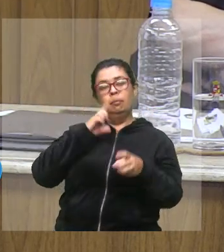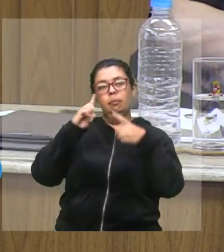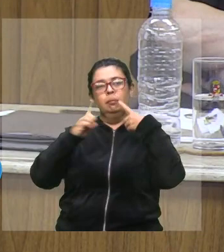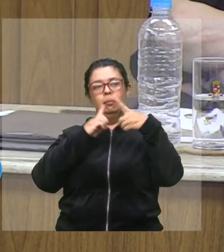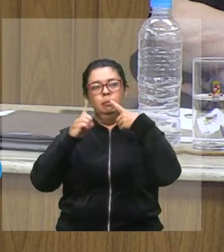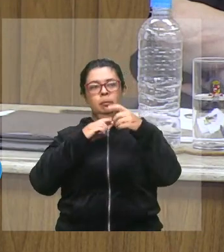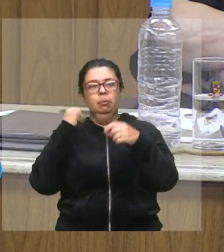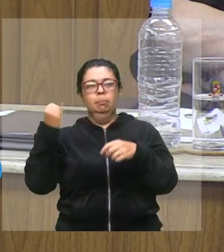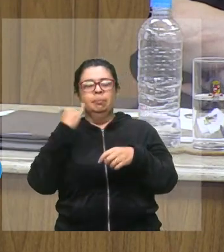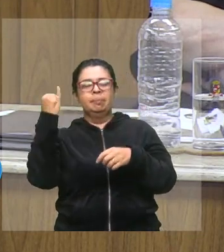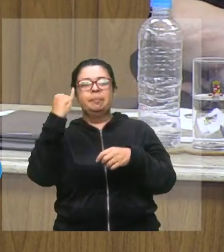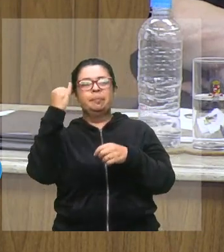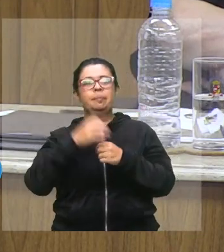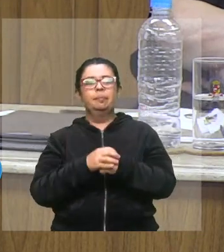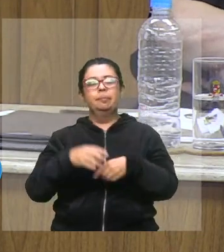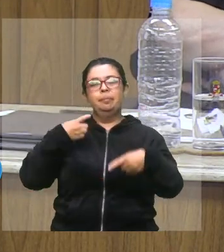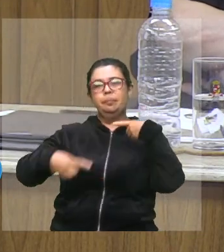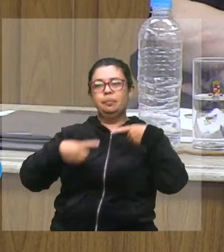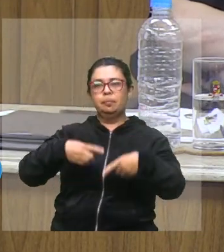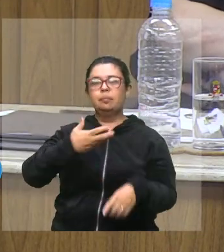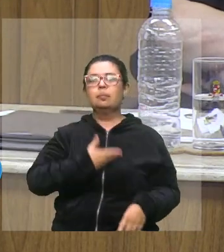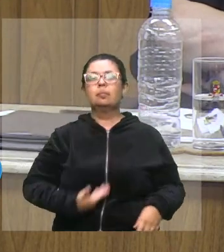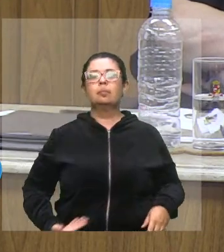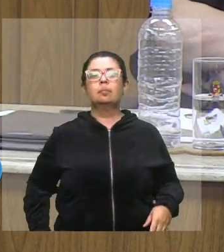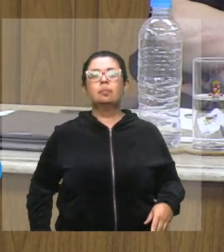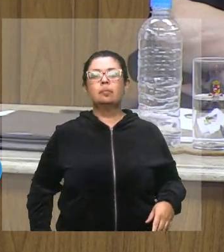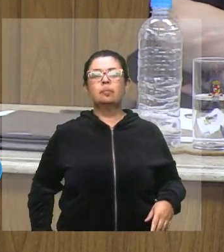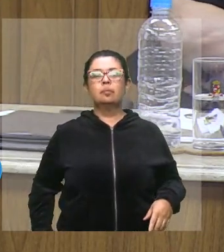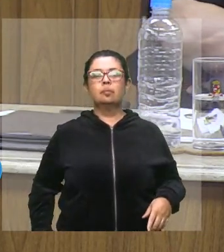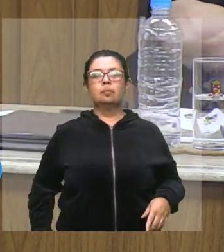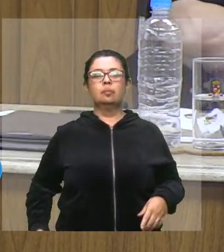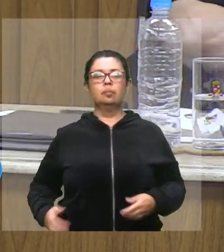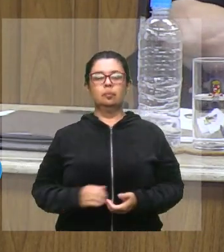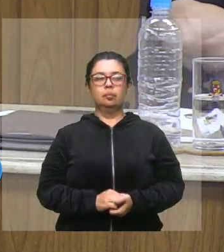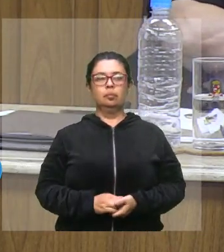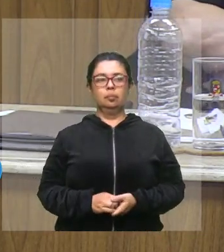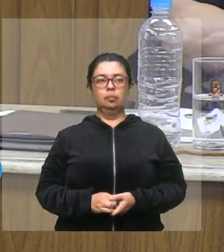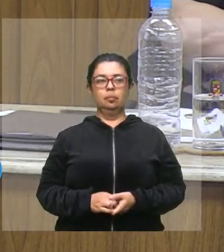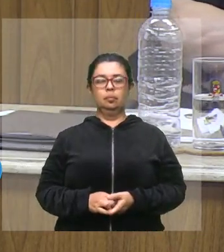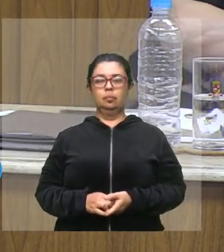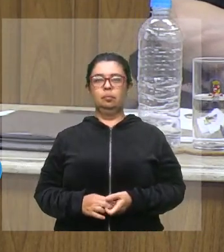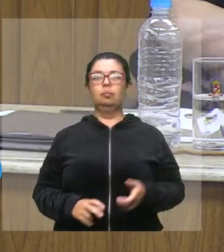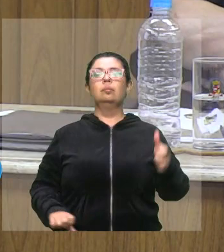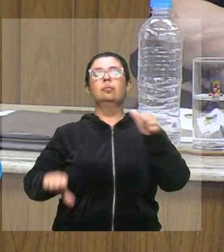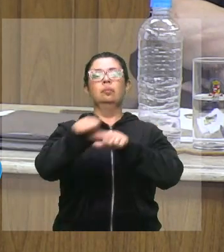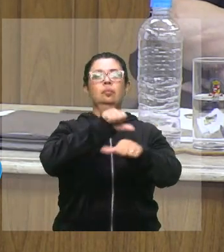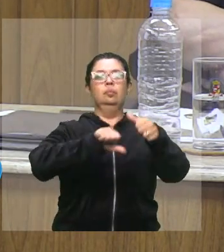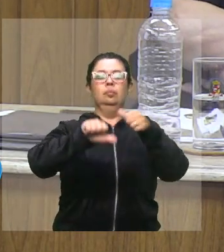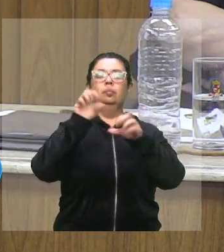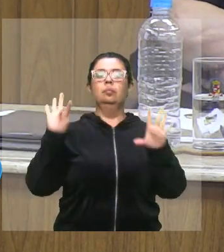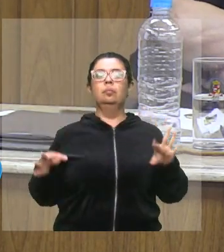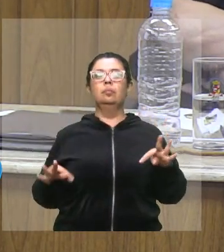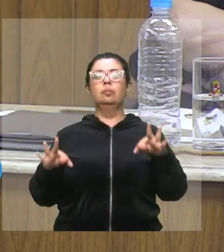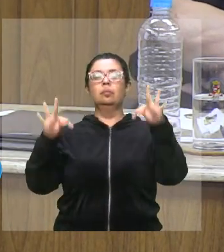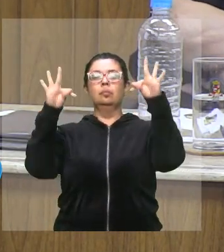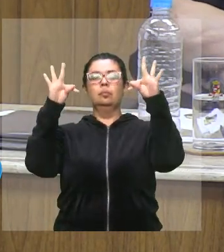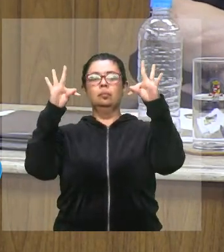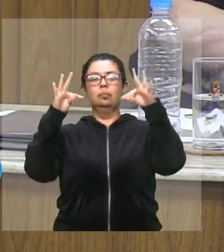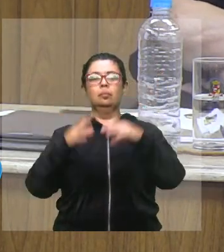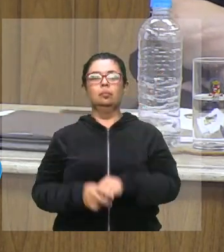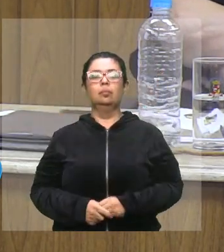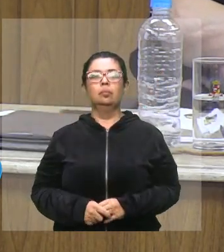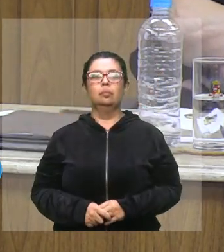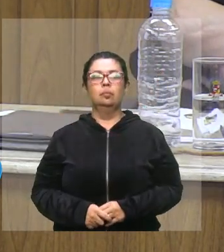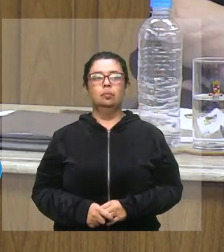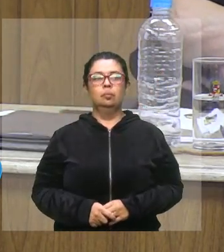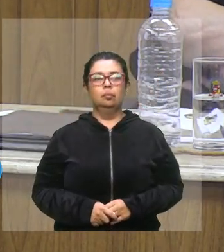da criação de políticas públicas com relação à inovação, à tecnologia. Destacar também o